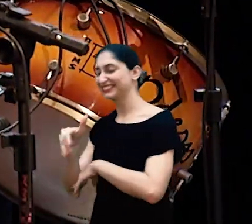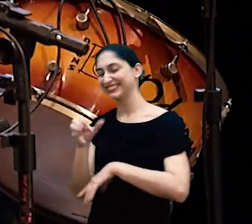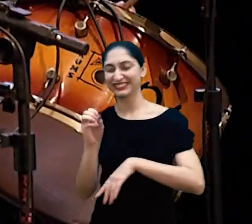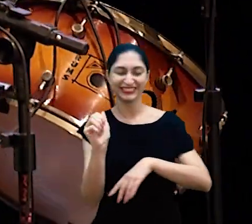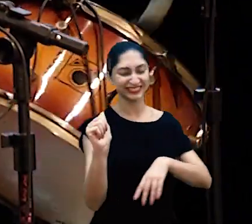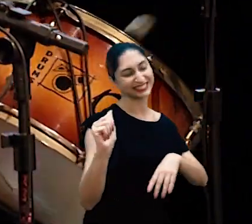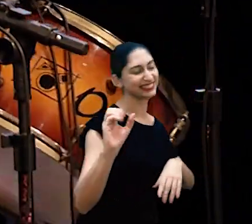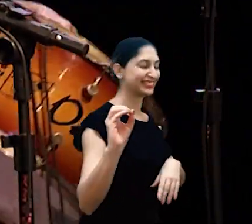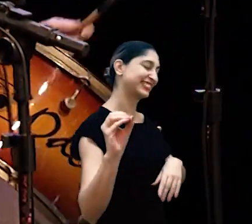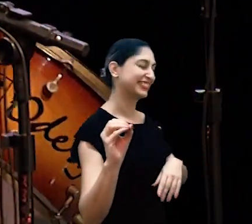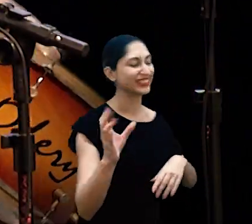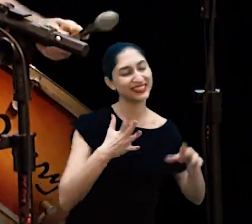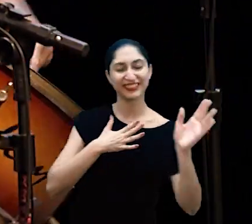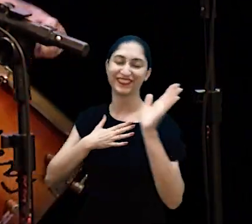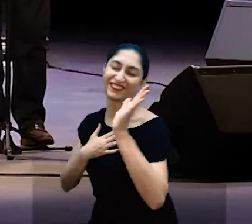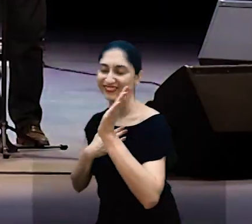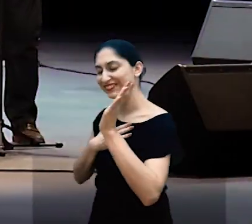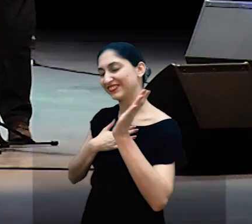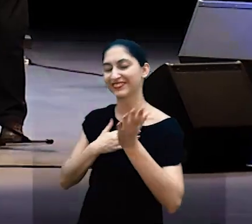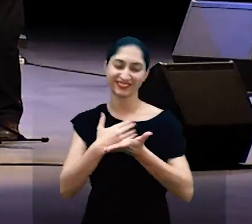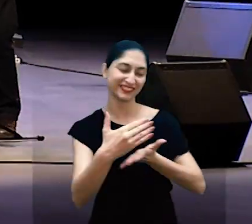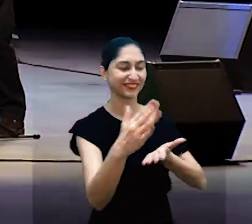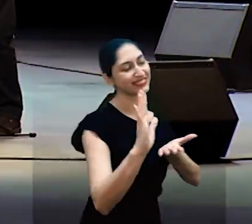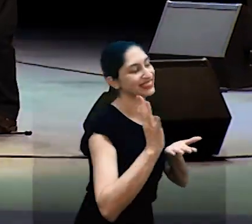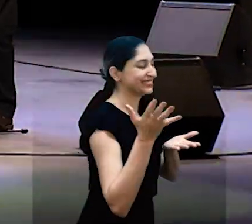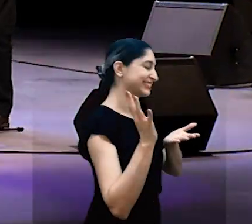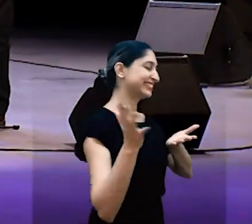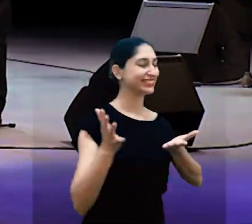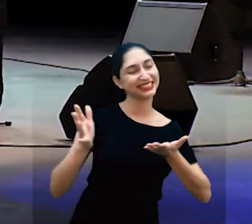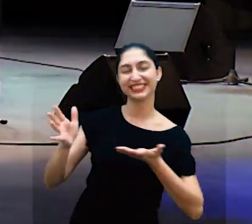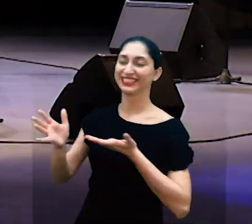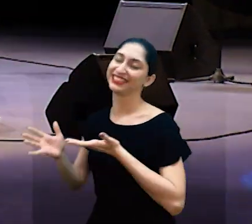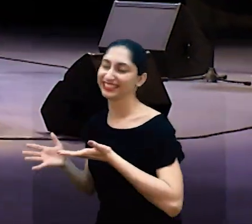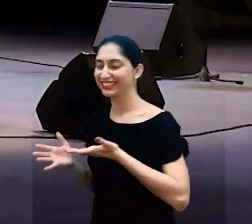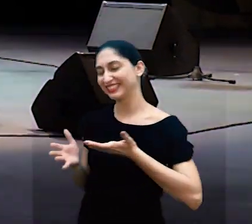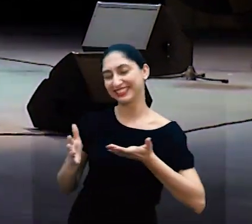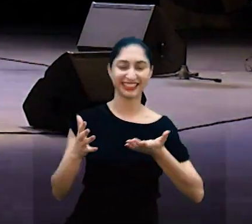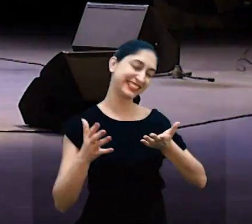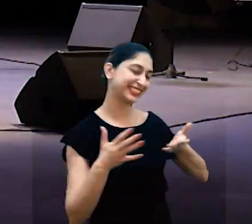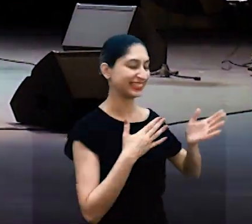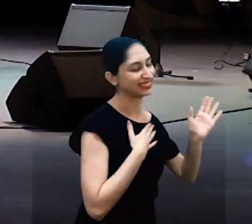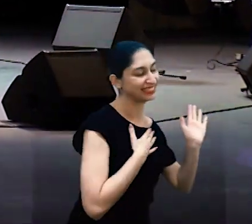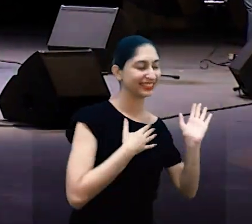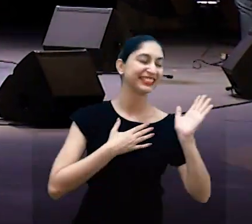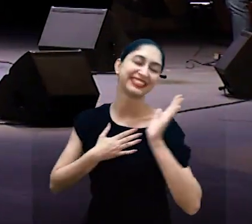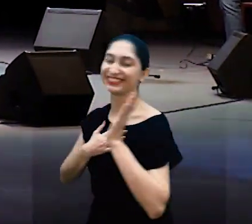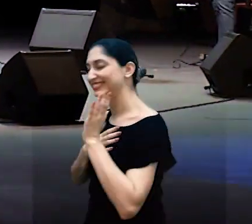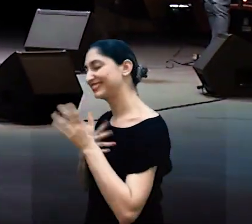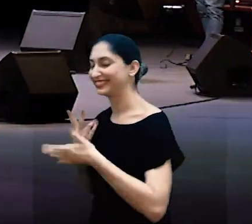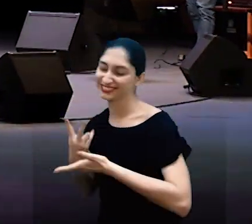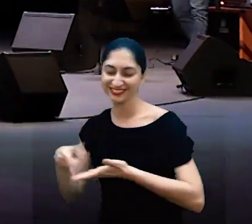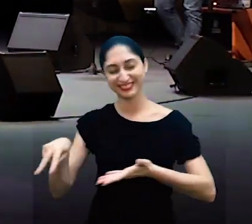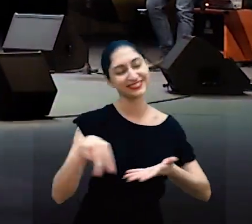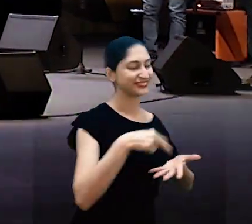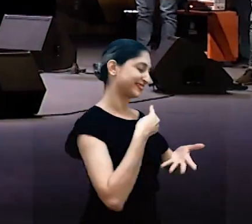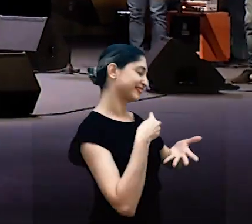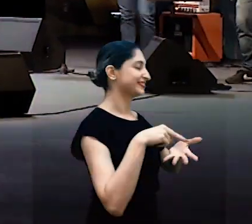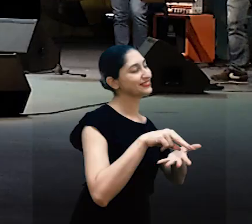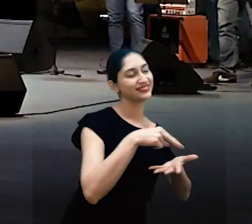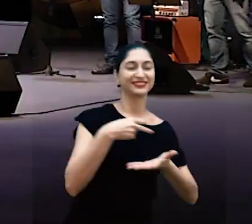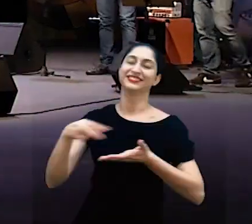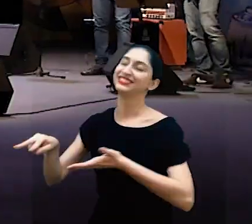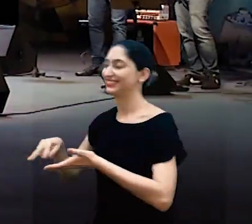O forró já começou, quando gente arrasta pé nesse salão. Oi, oi, oi, oi, oi,